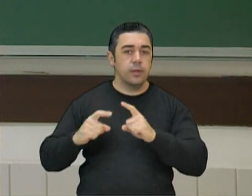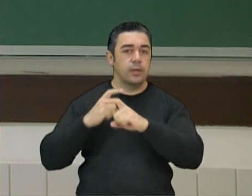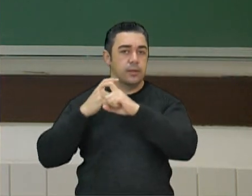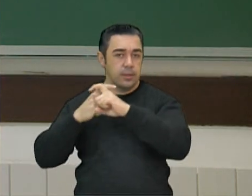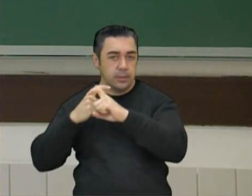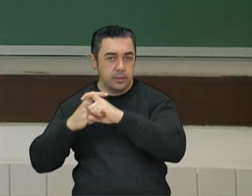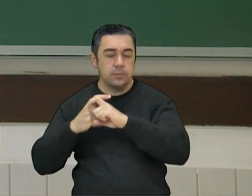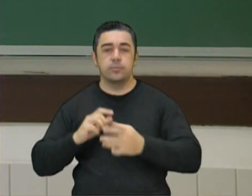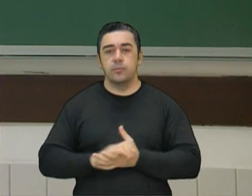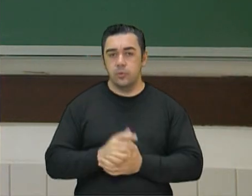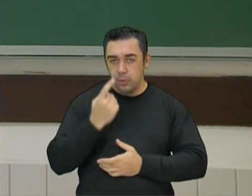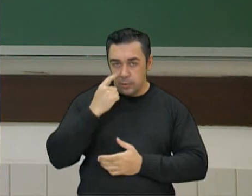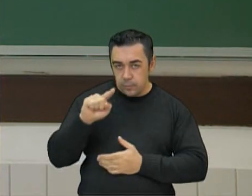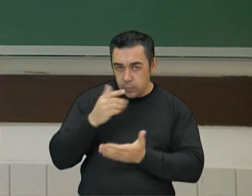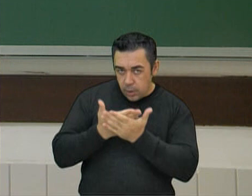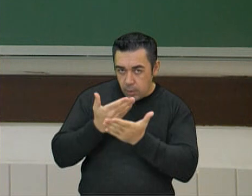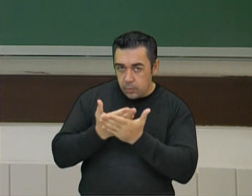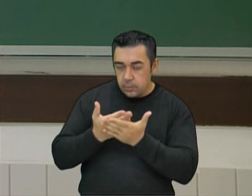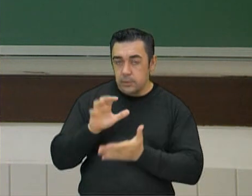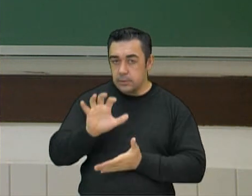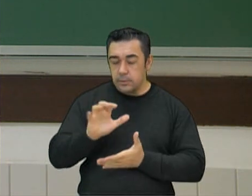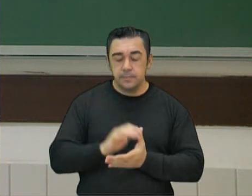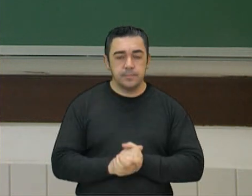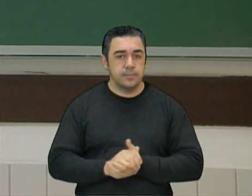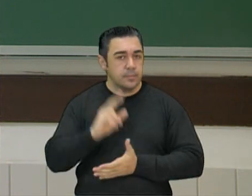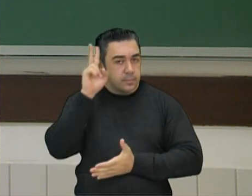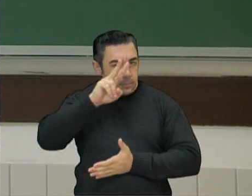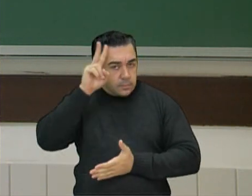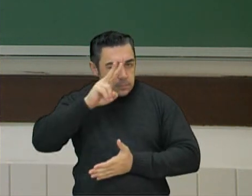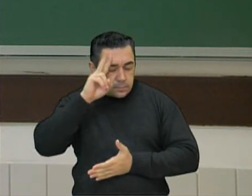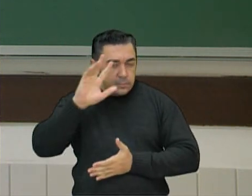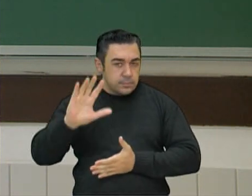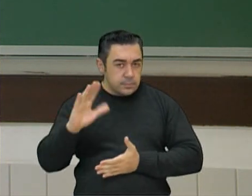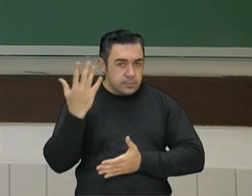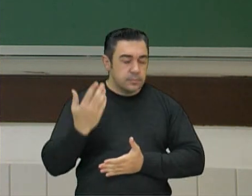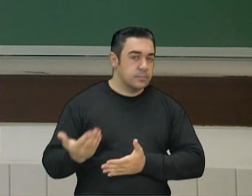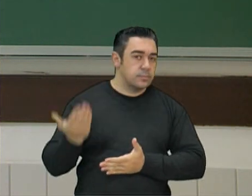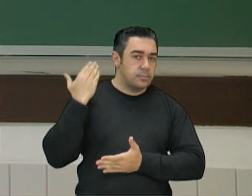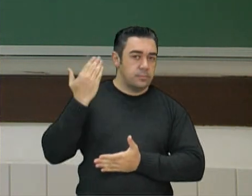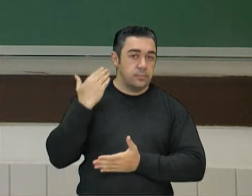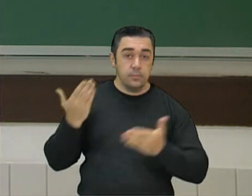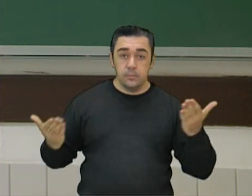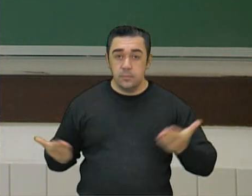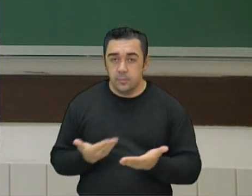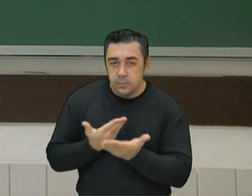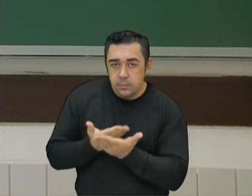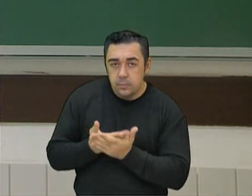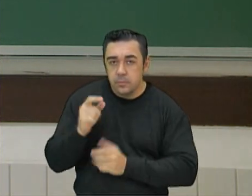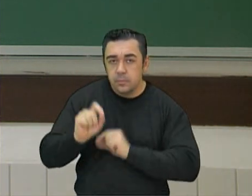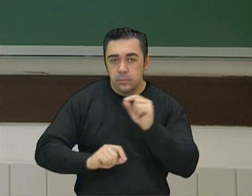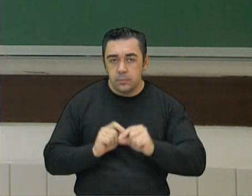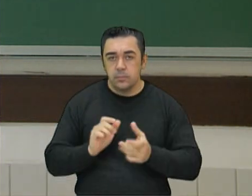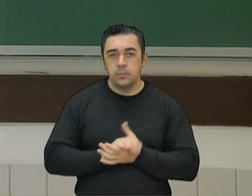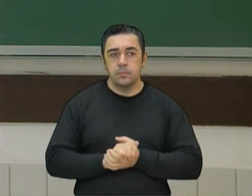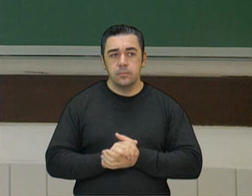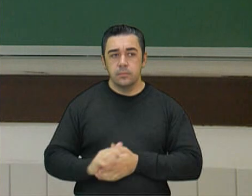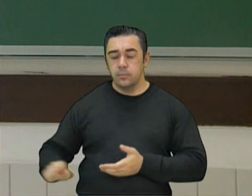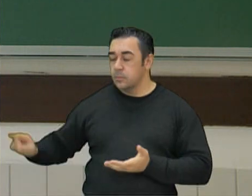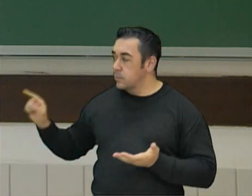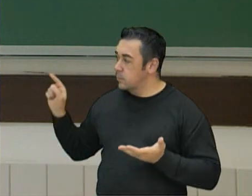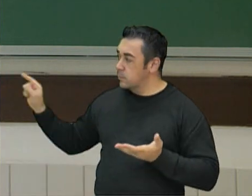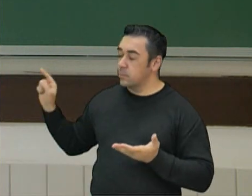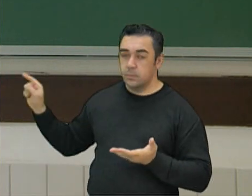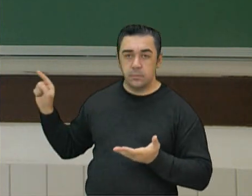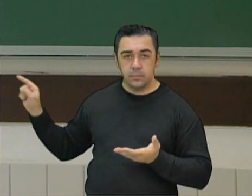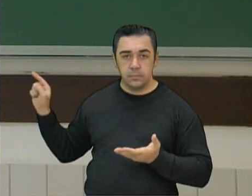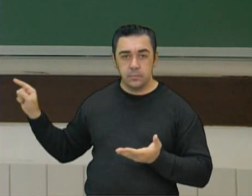duas últimas aulas você viu isso. Relembrando esse cenário, nossa aula de hoje começa com essa imagem